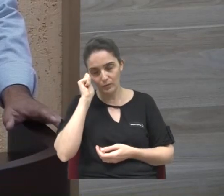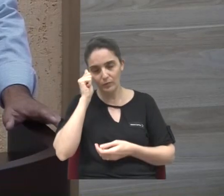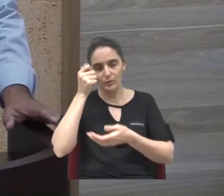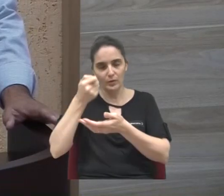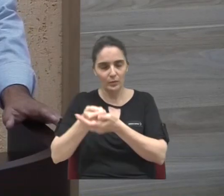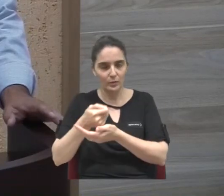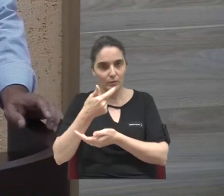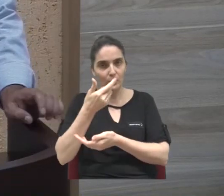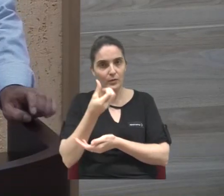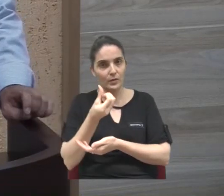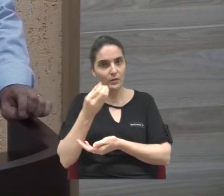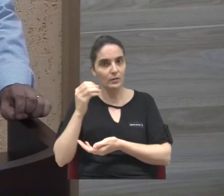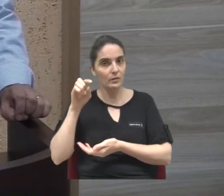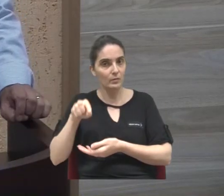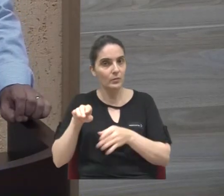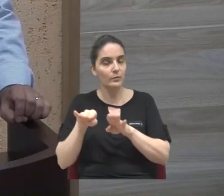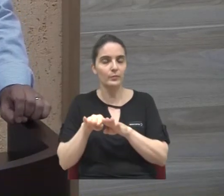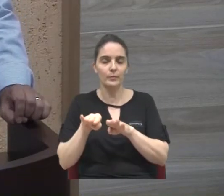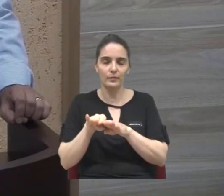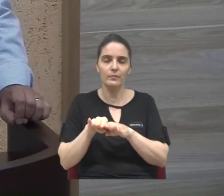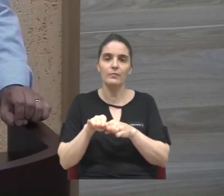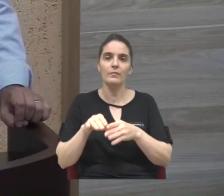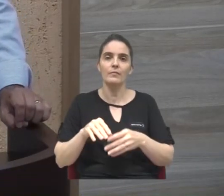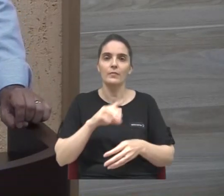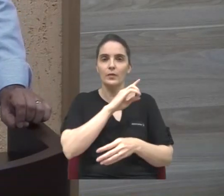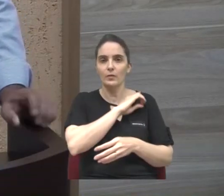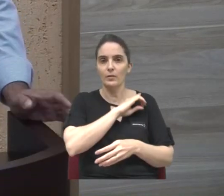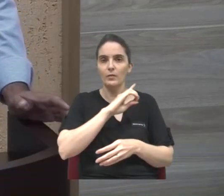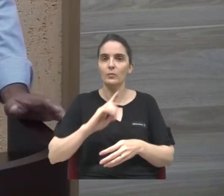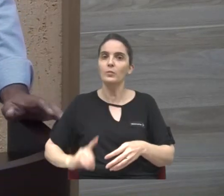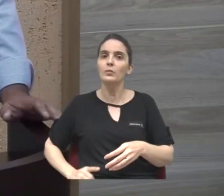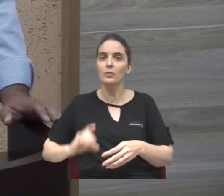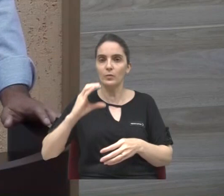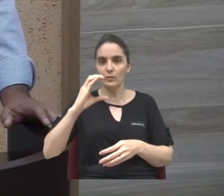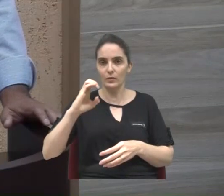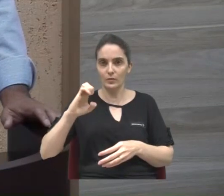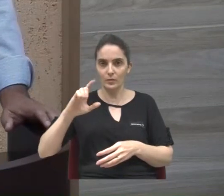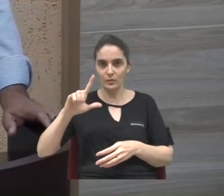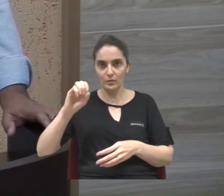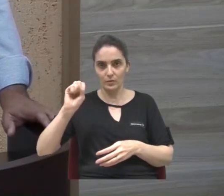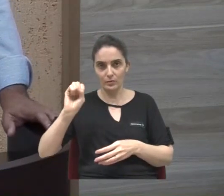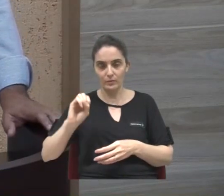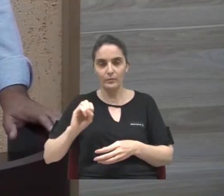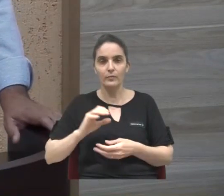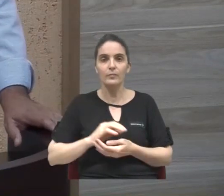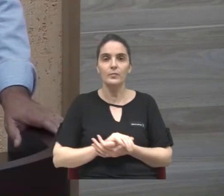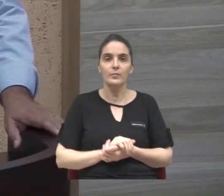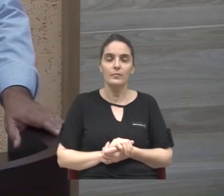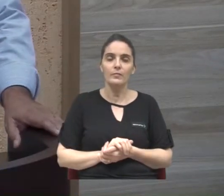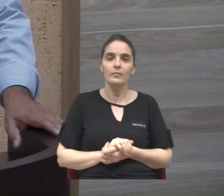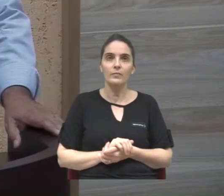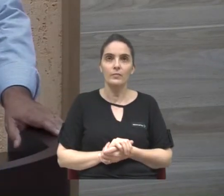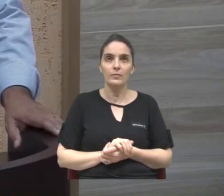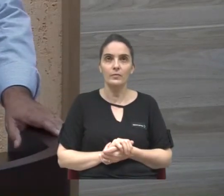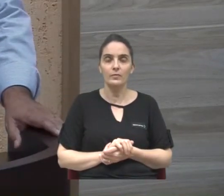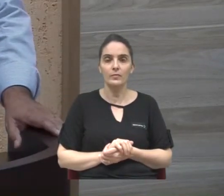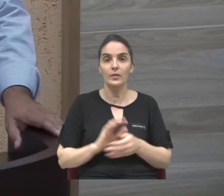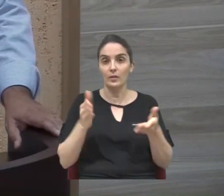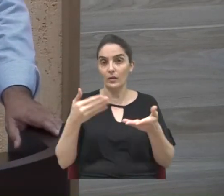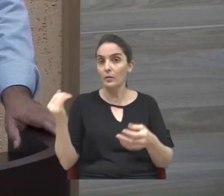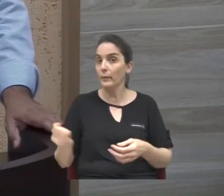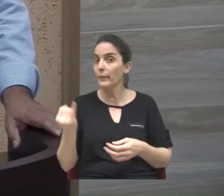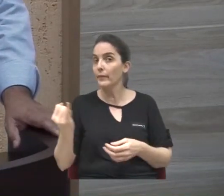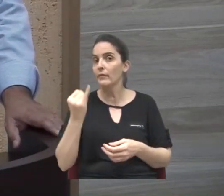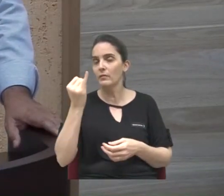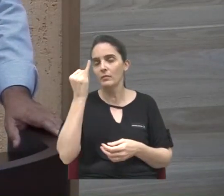para comprar essa ambulância que o deputado Celso Nascimento mandou, que era do PSC, o qual eu fiz esse pedido. Então, acho importantíssimo isso.